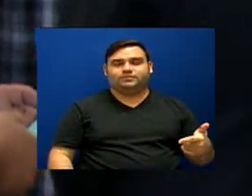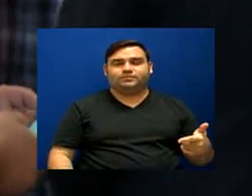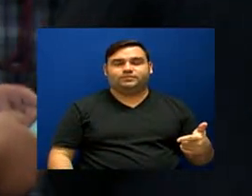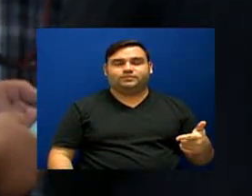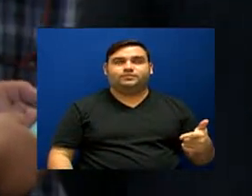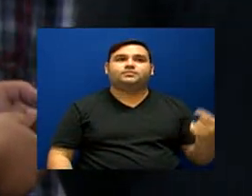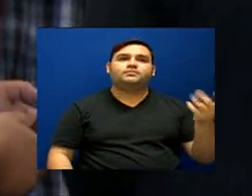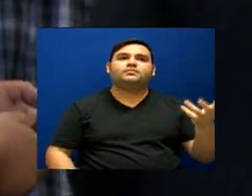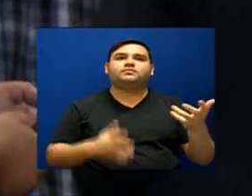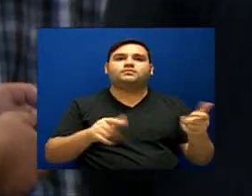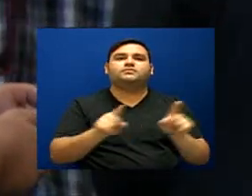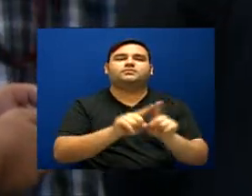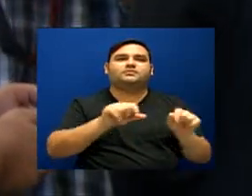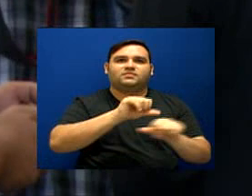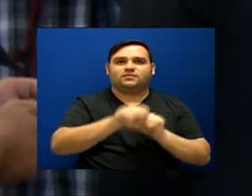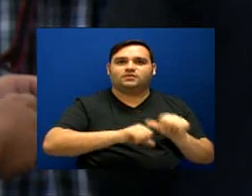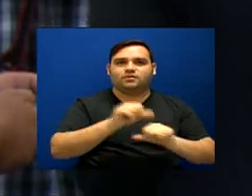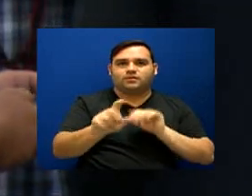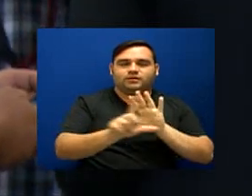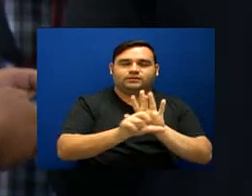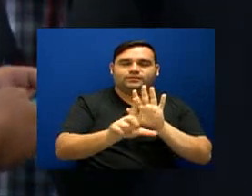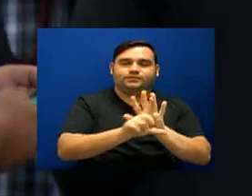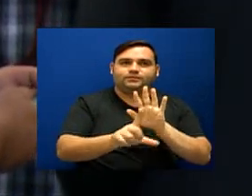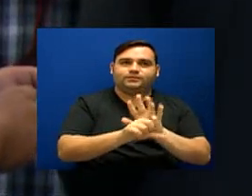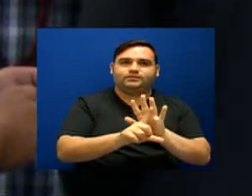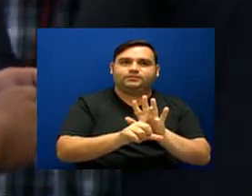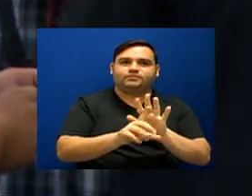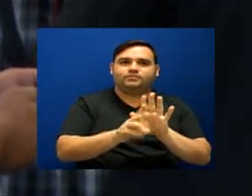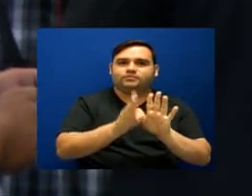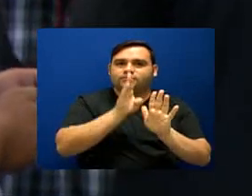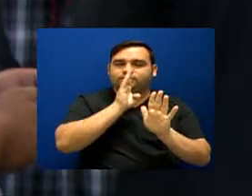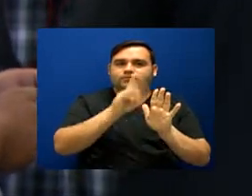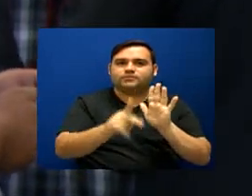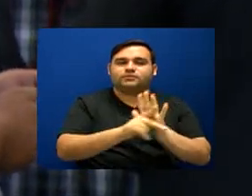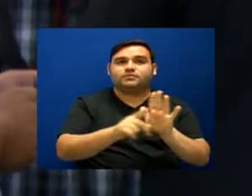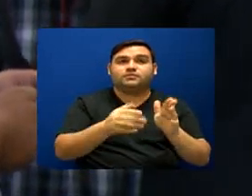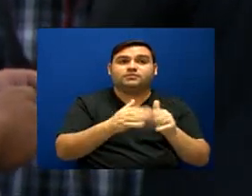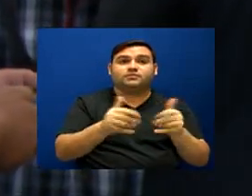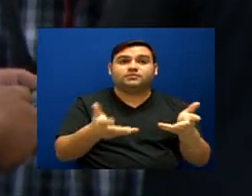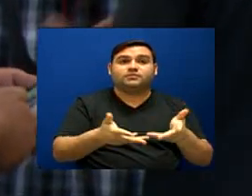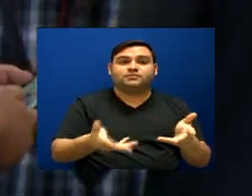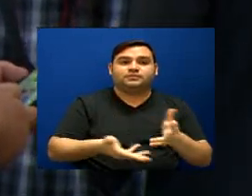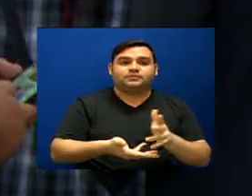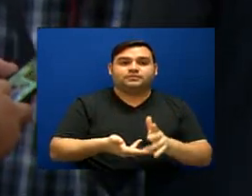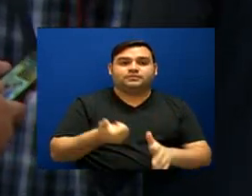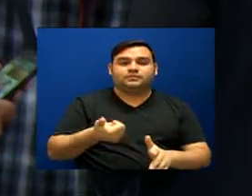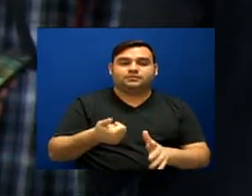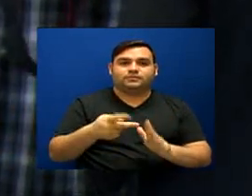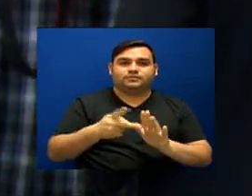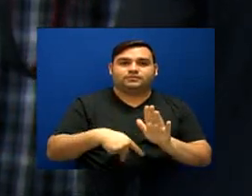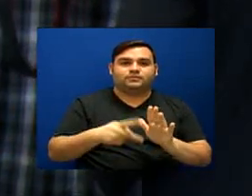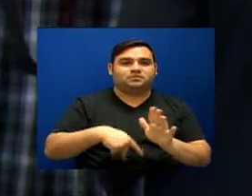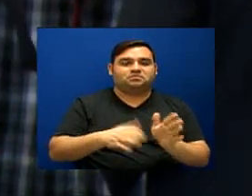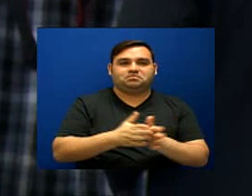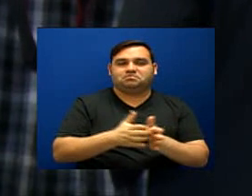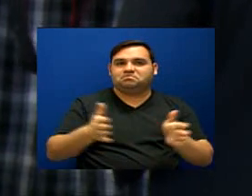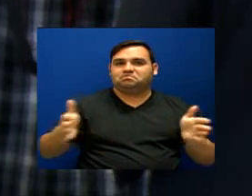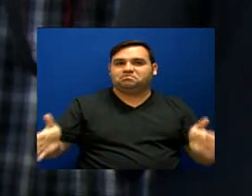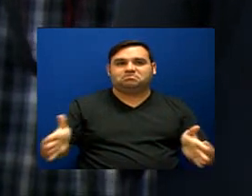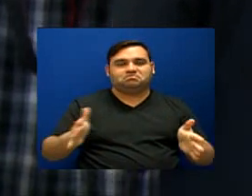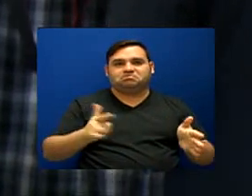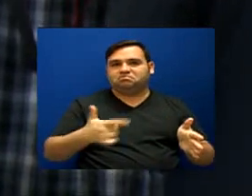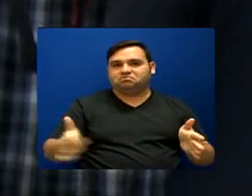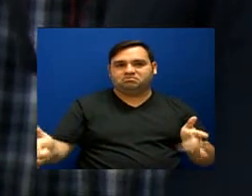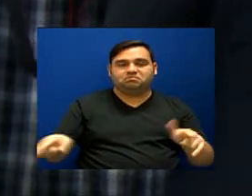e eu pretendo fazer uma alteração também na lei de silêncio, eu peço a retirada desse projeto por tempo